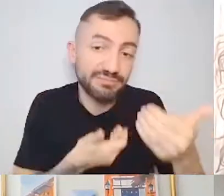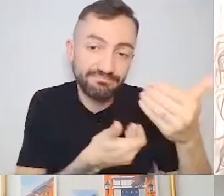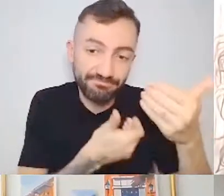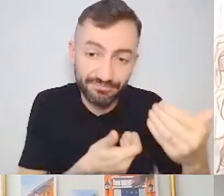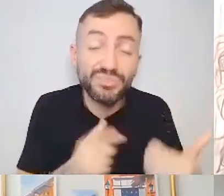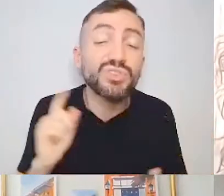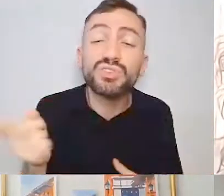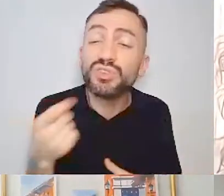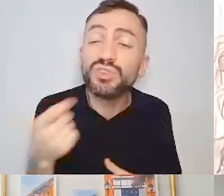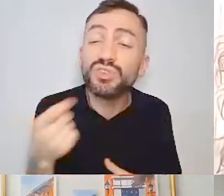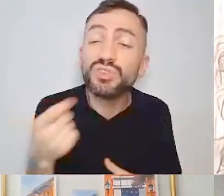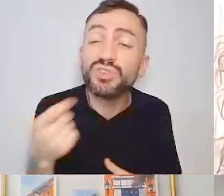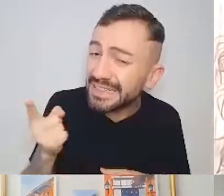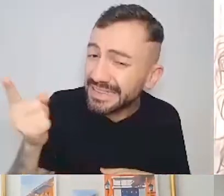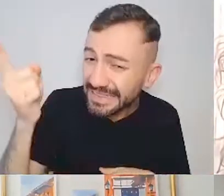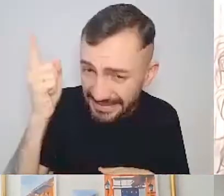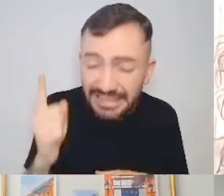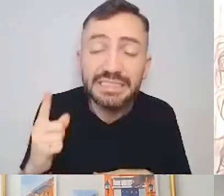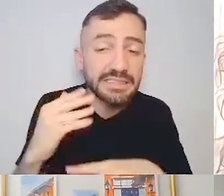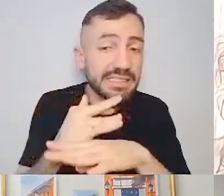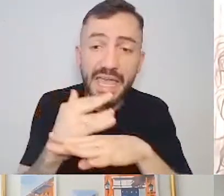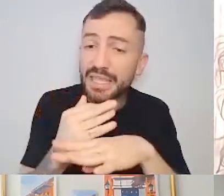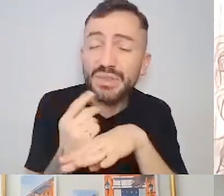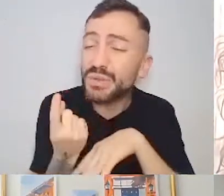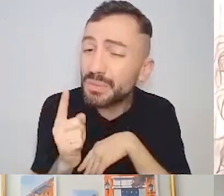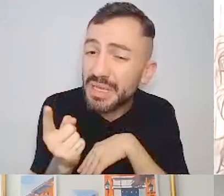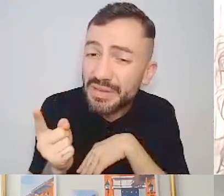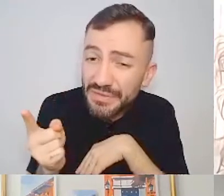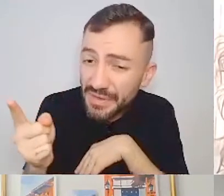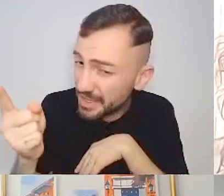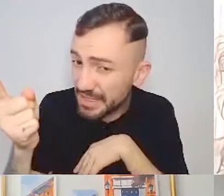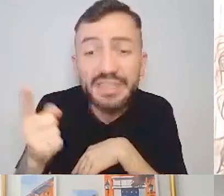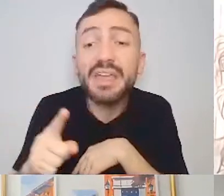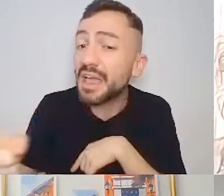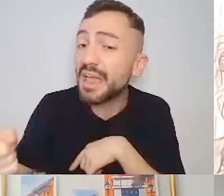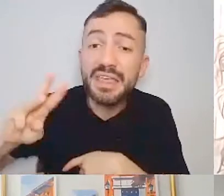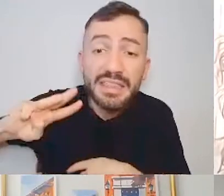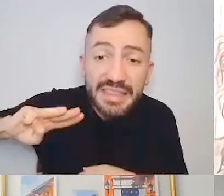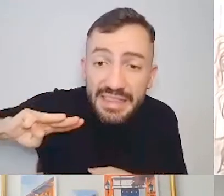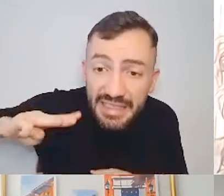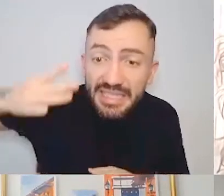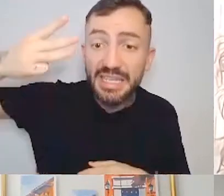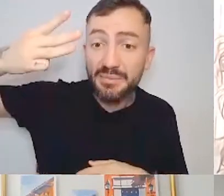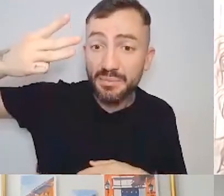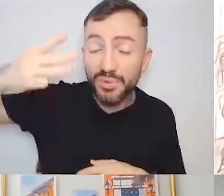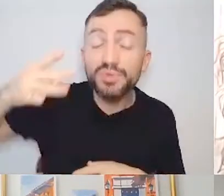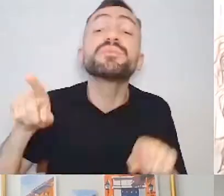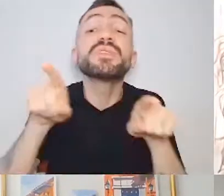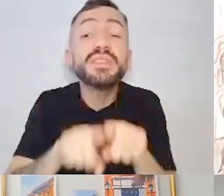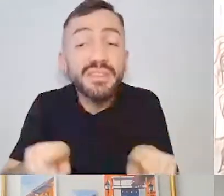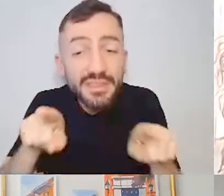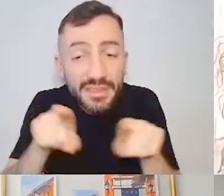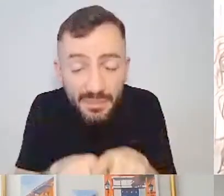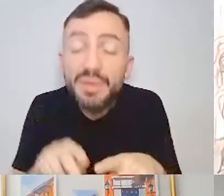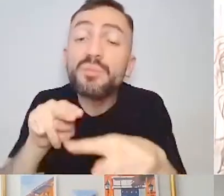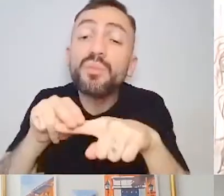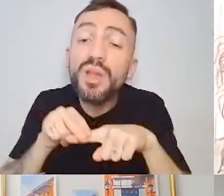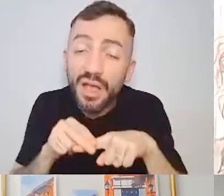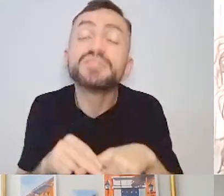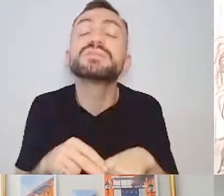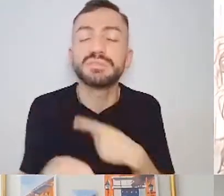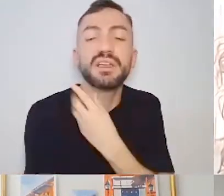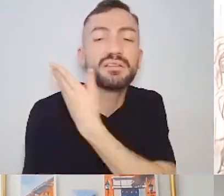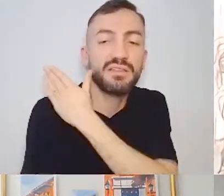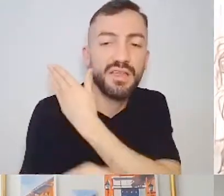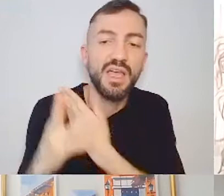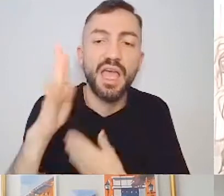região periférica, esse número vai triplicar. E também quando nós olhamos, né, para a questão do racismo estruturante, nós temos que ver que